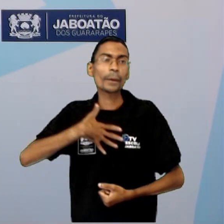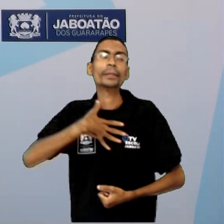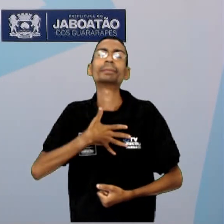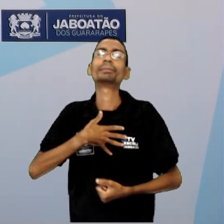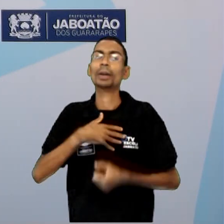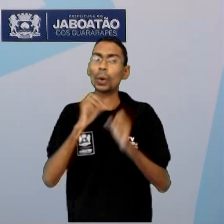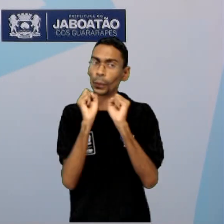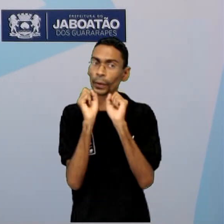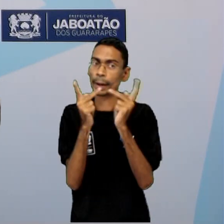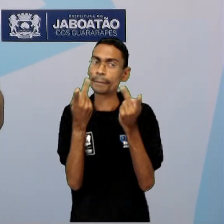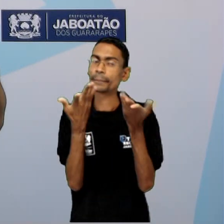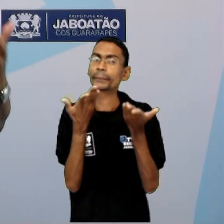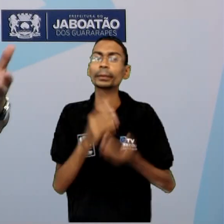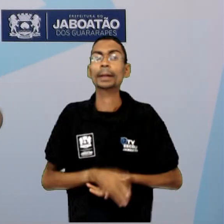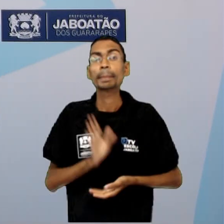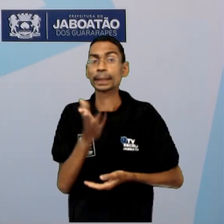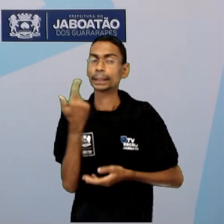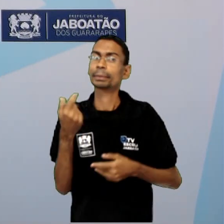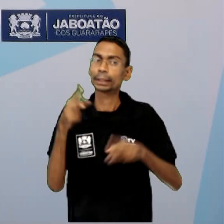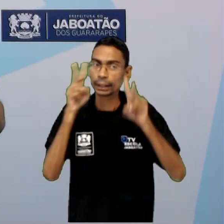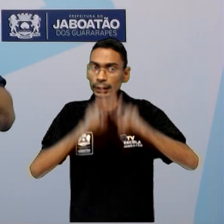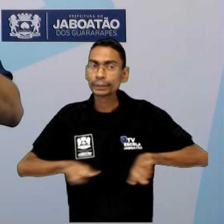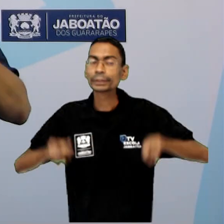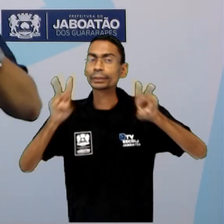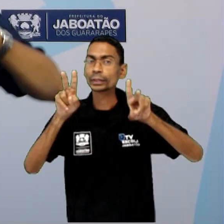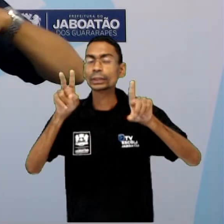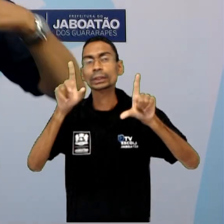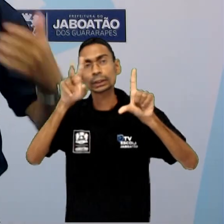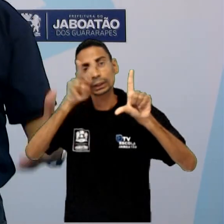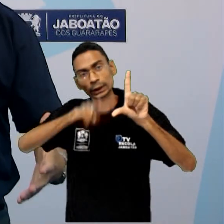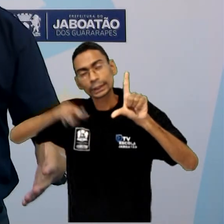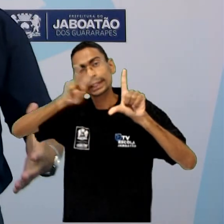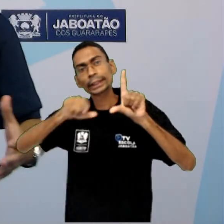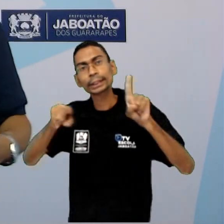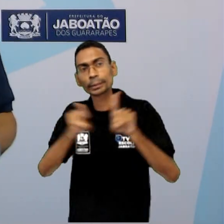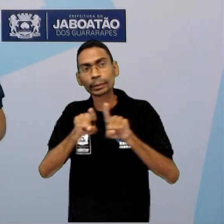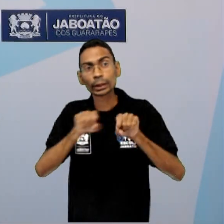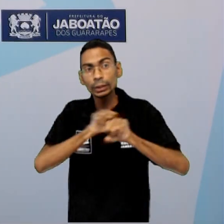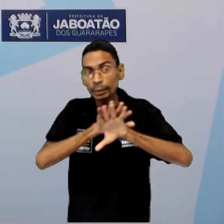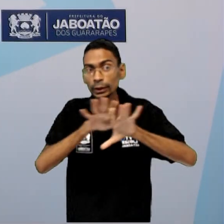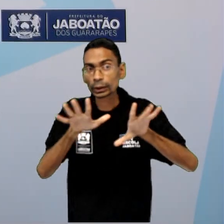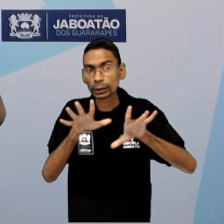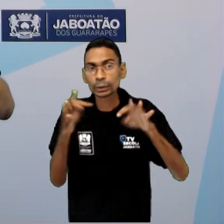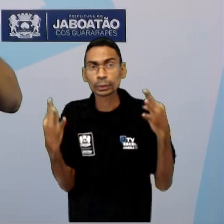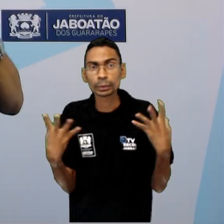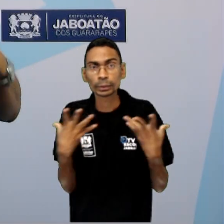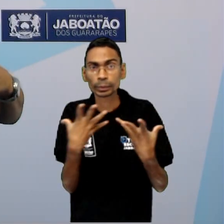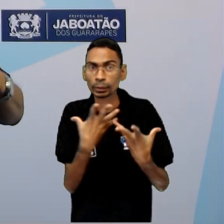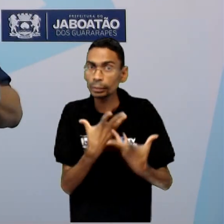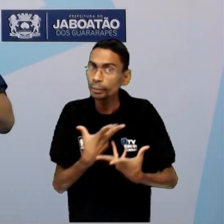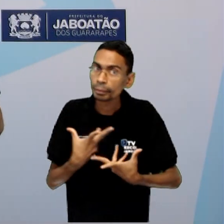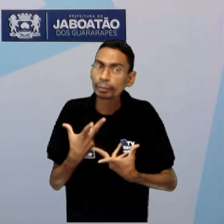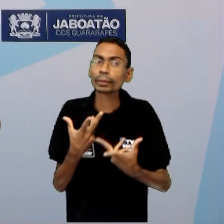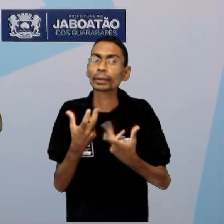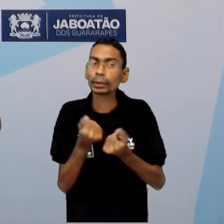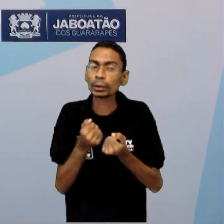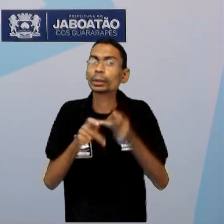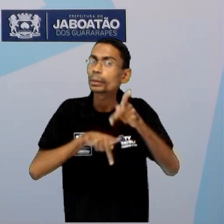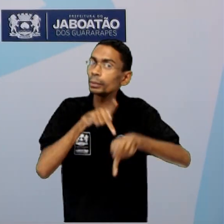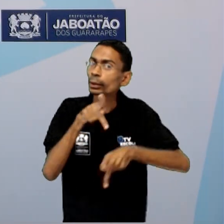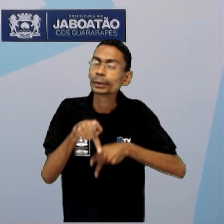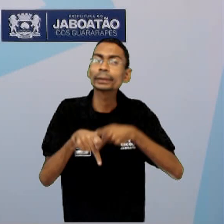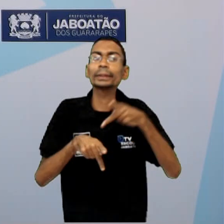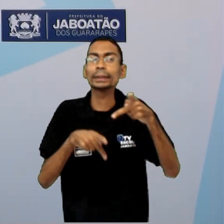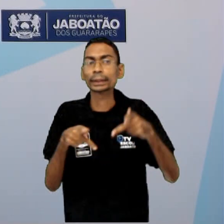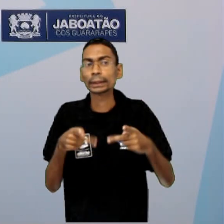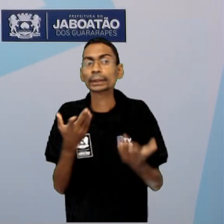tá? Participem, assistam, curtam, né? Espalhem para todo mundo que vocês estão tendo aulas na televisão, na